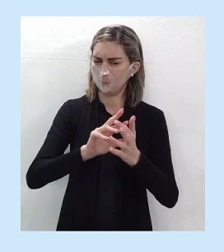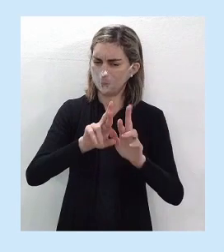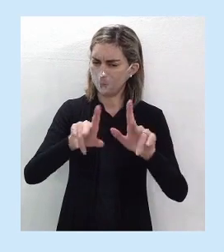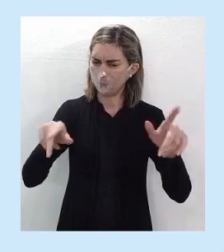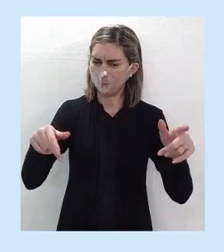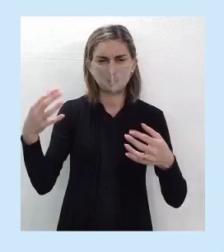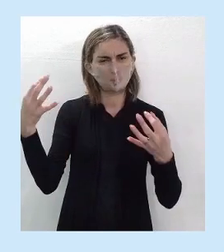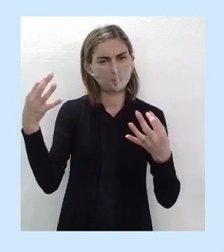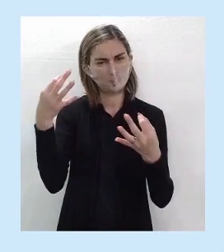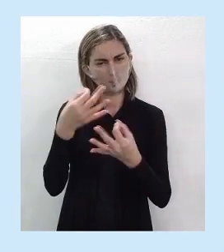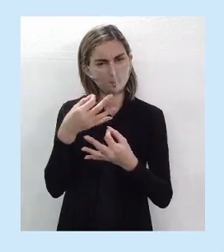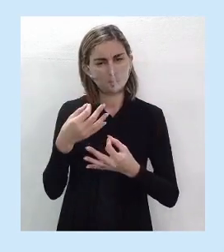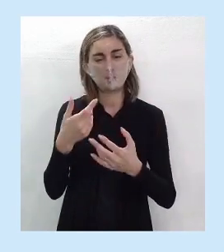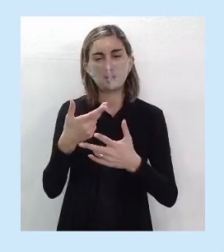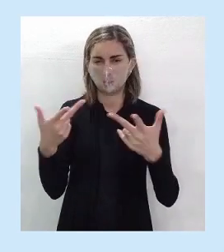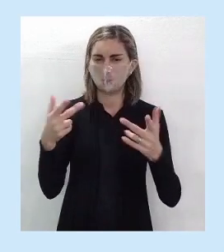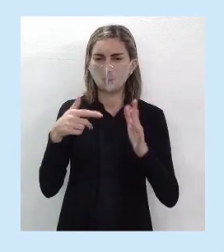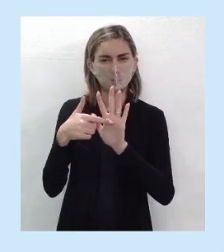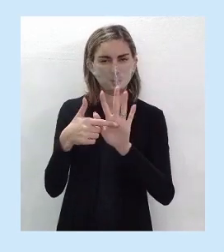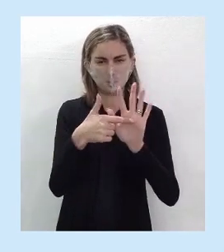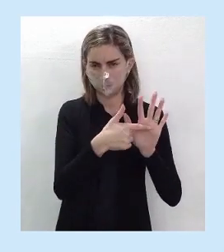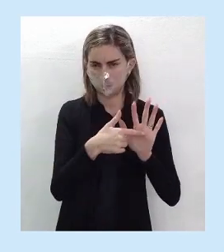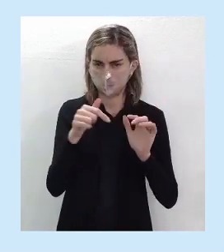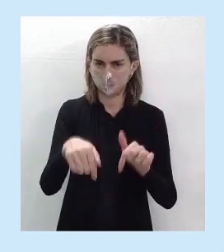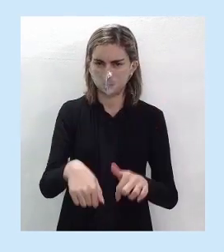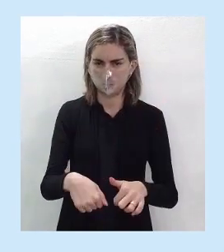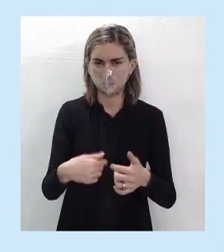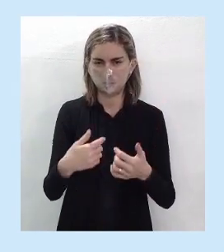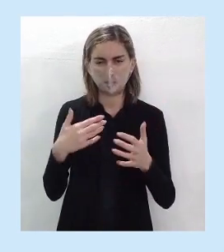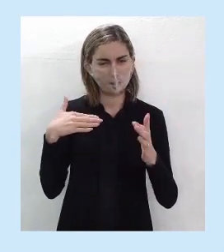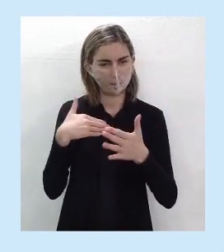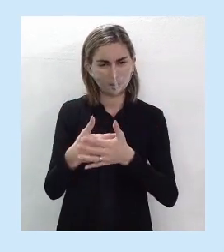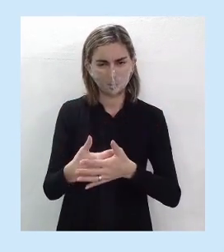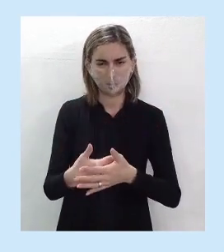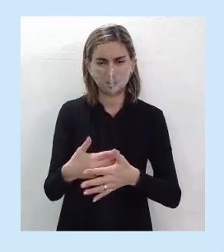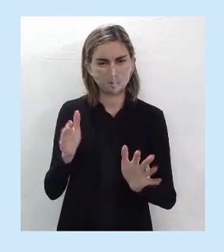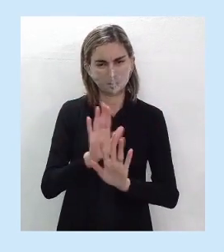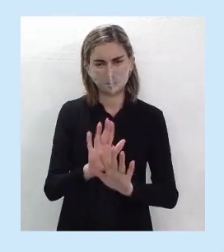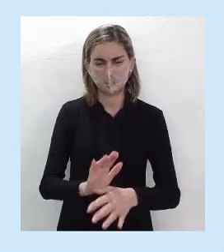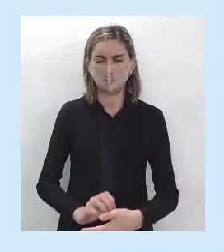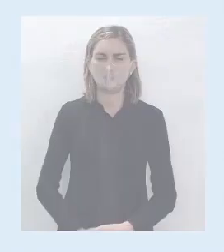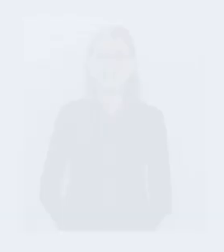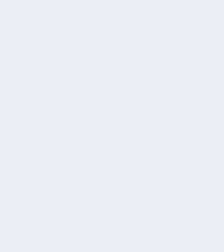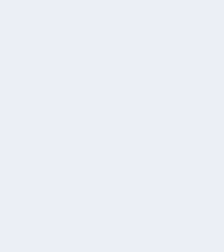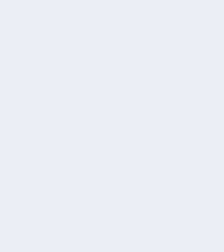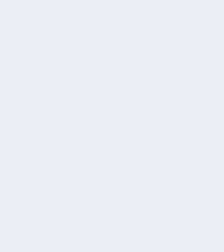coisas tão maravilhosas como as que eu mostrei aqui. Até a próxima, pessoal!